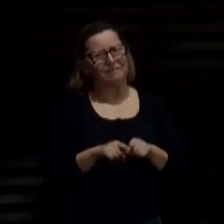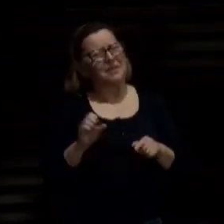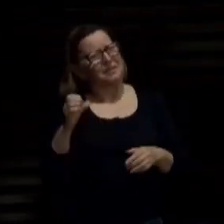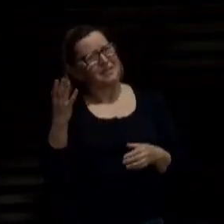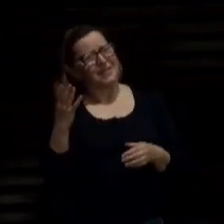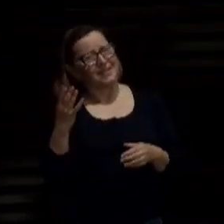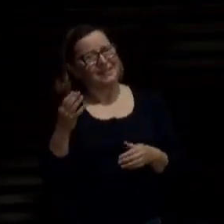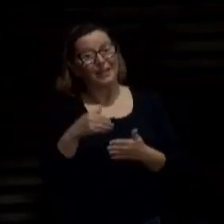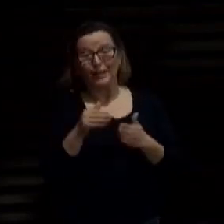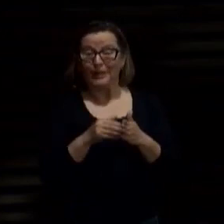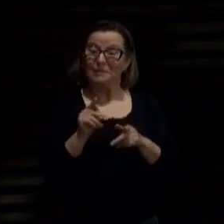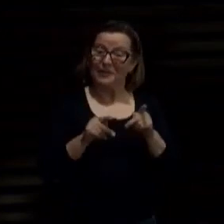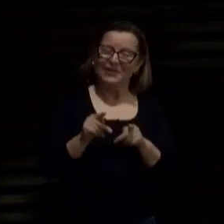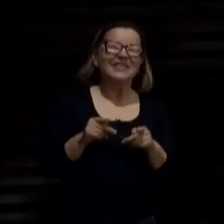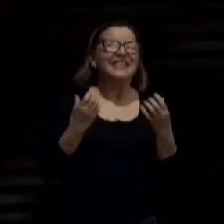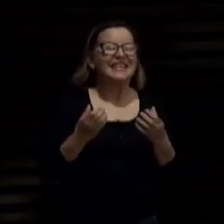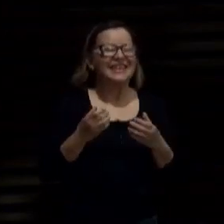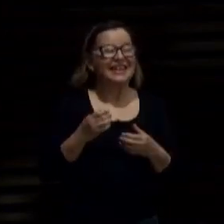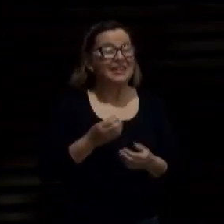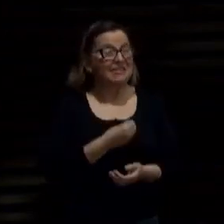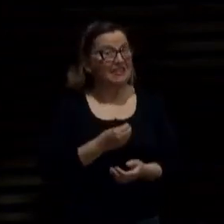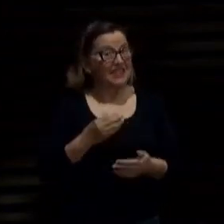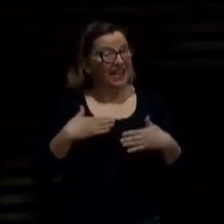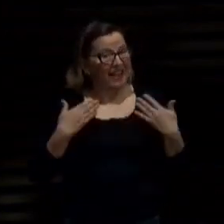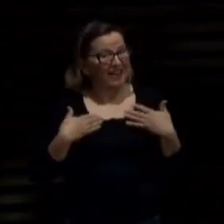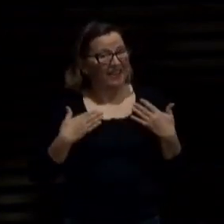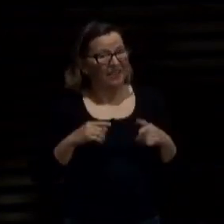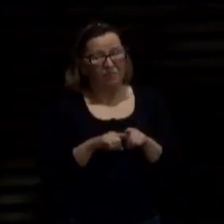alegre, mas nem sempre nós estamos alegres.